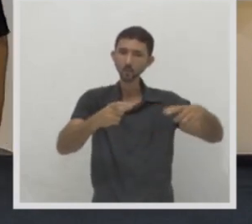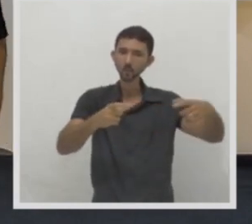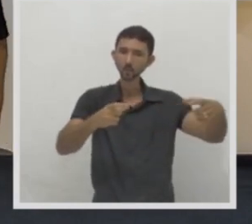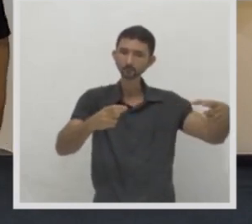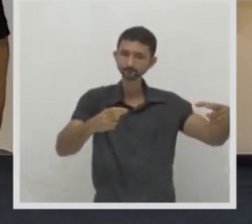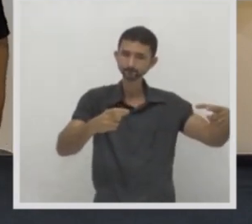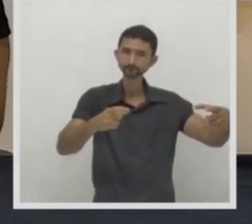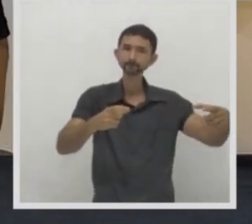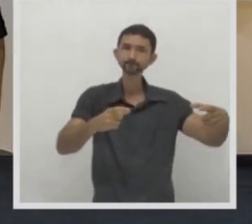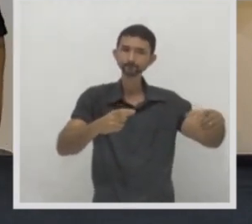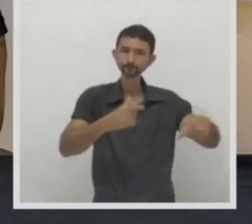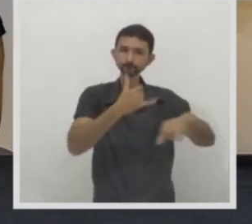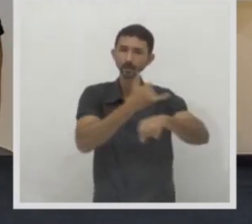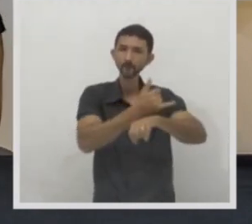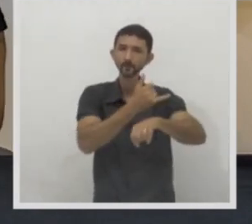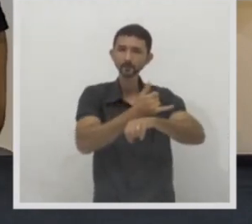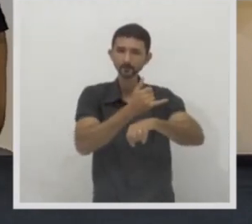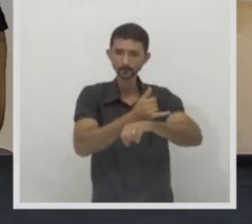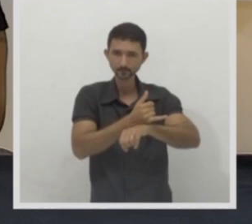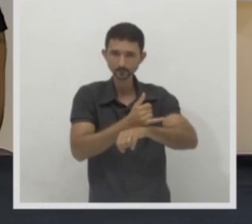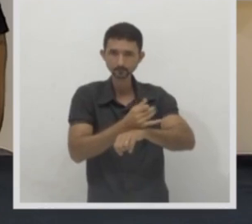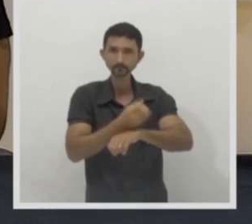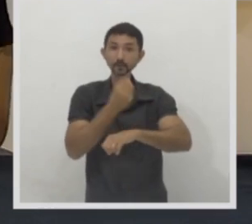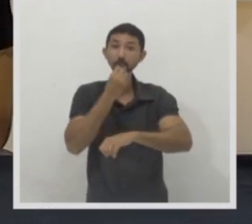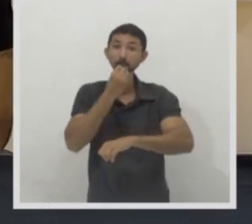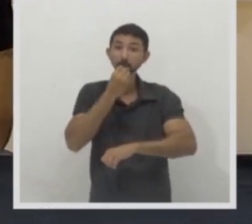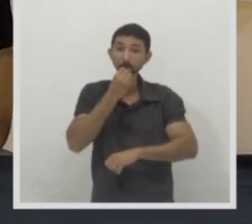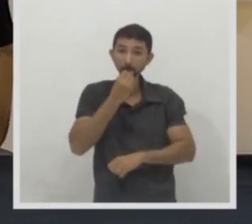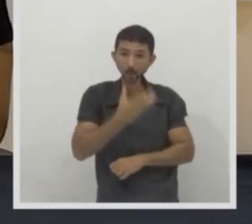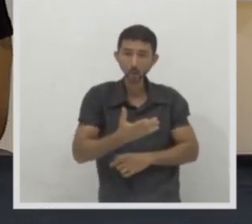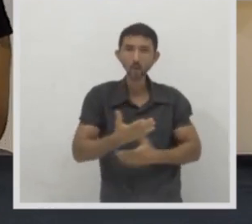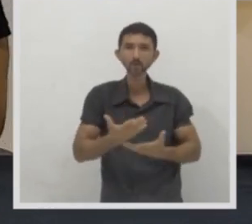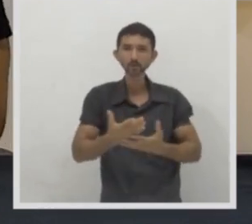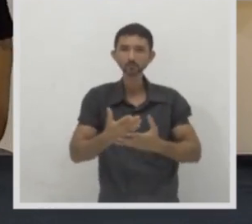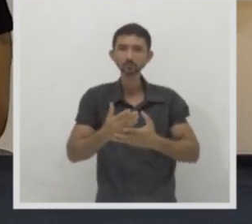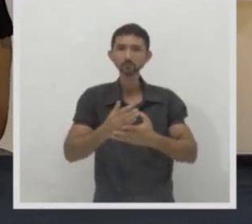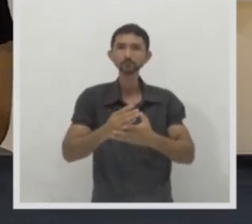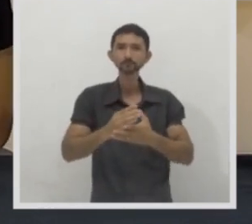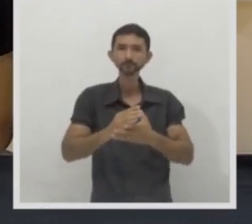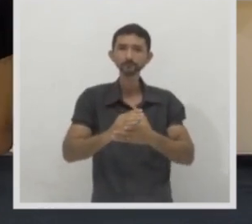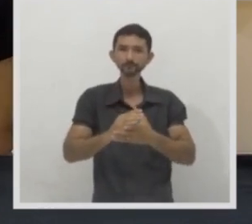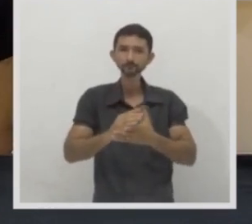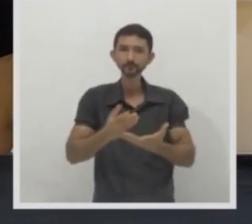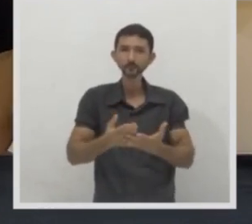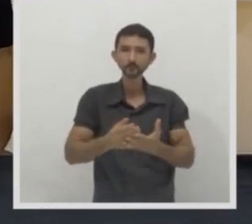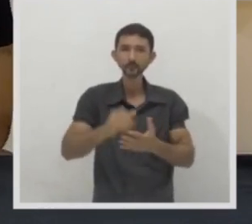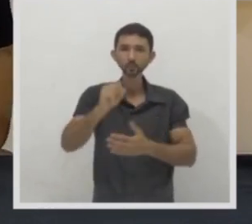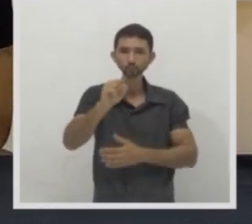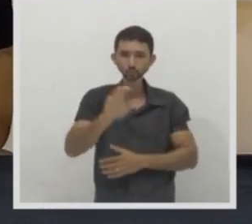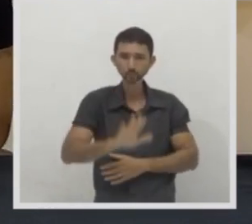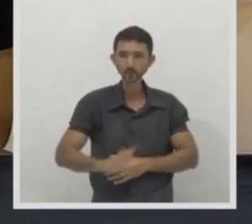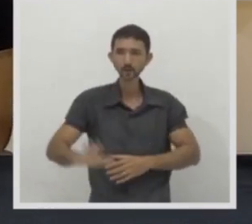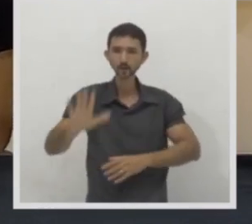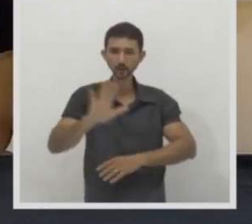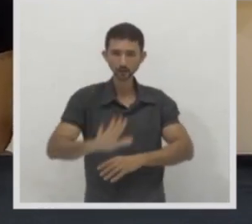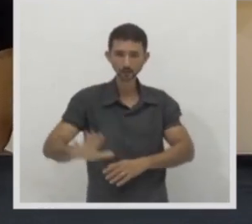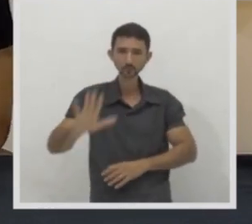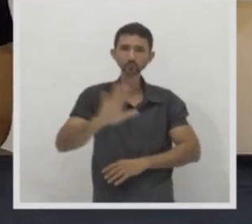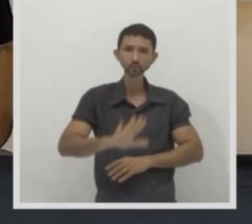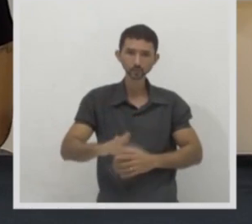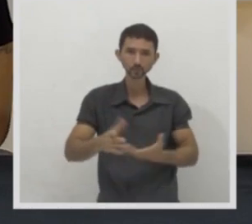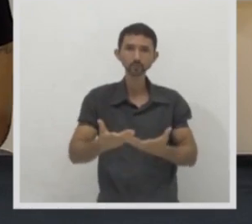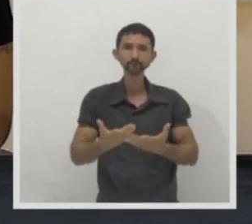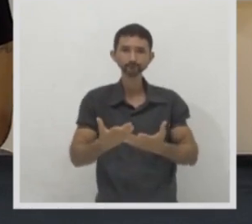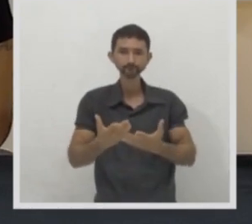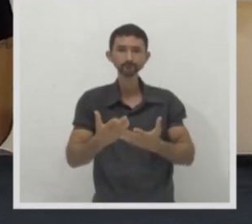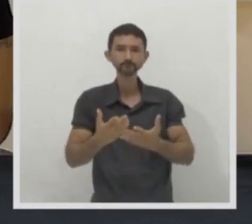a mineração. Né? Ela se deu principalmente na região sudeste, que hoje é o estado de Minas Gerais, e a região centro-oeste,